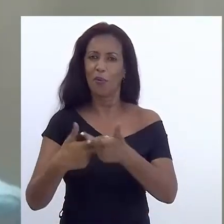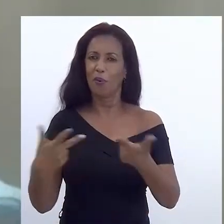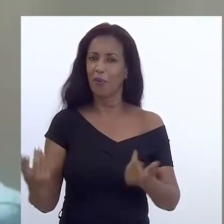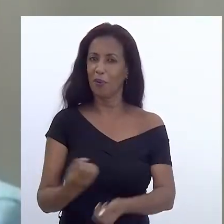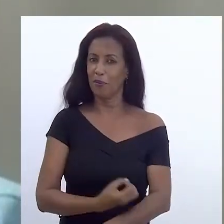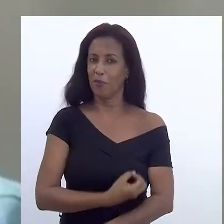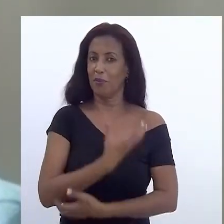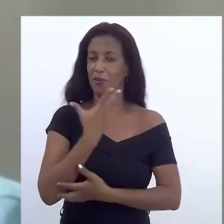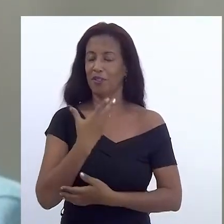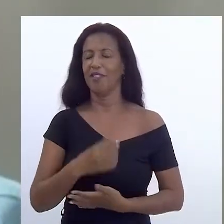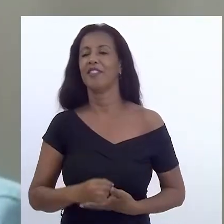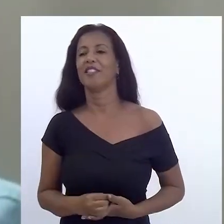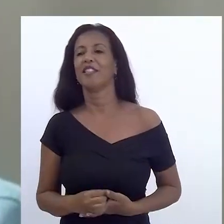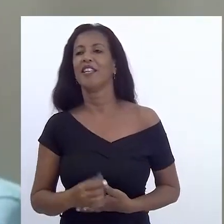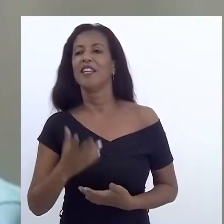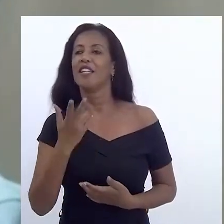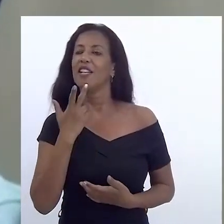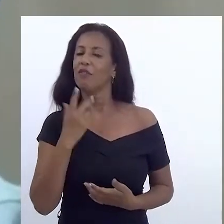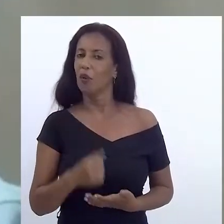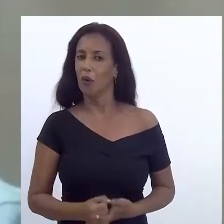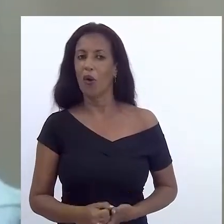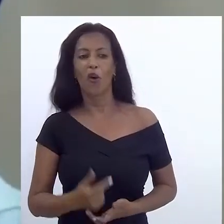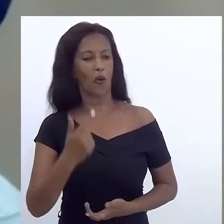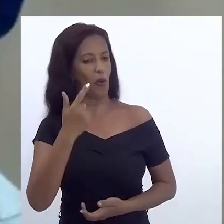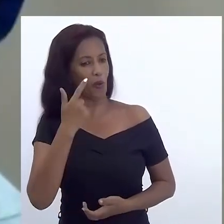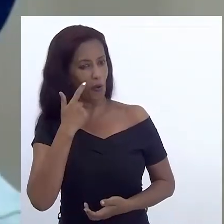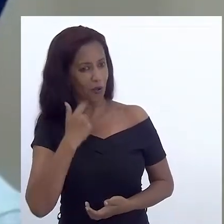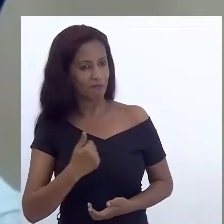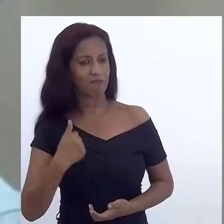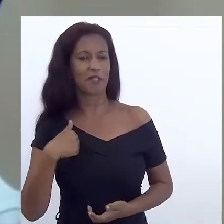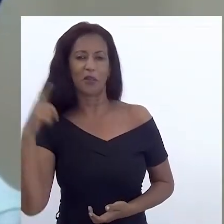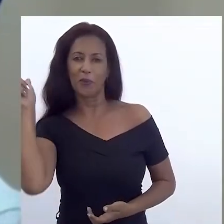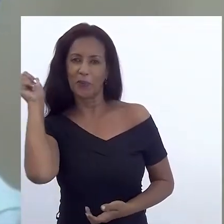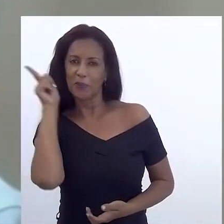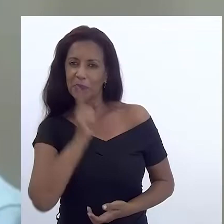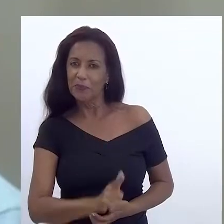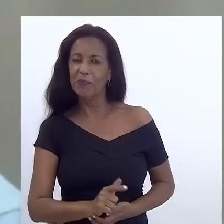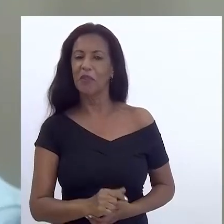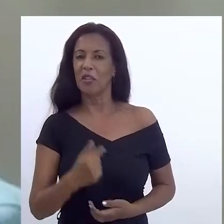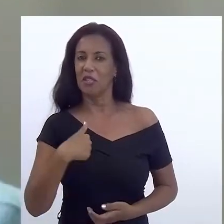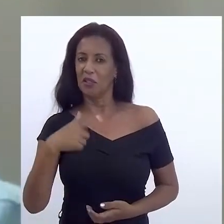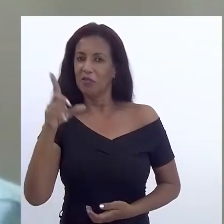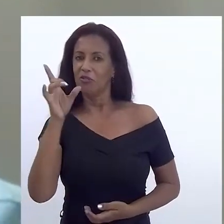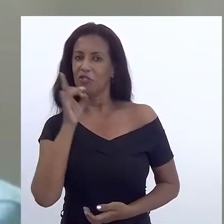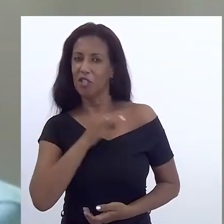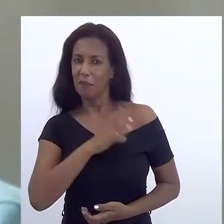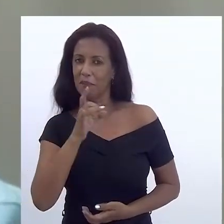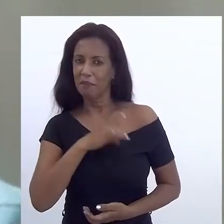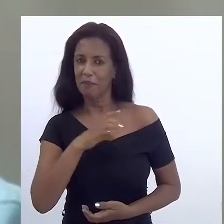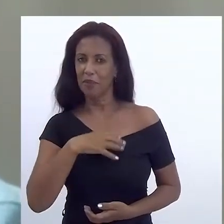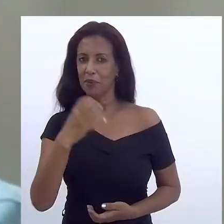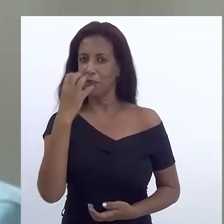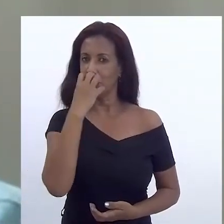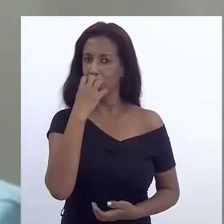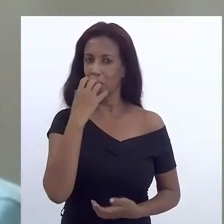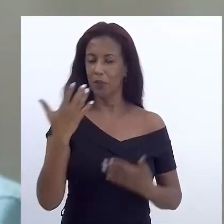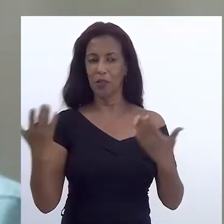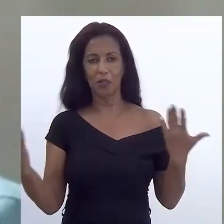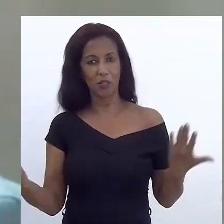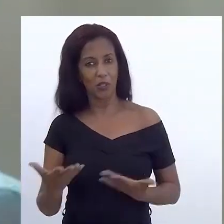falou assim, olha, hoje eu ganhei o dia, eu tinha medo de cães e hoje eu fui capaz de brincar com 2